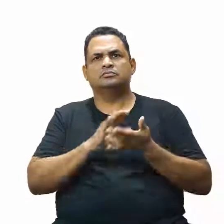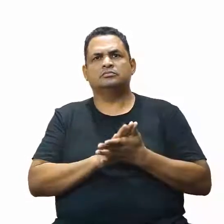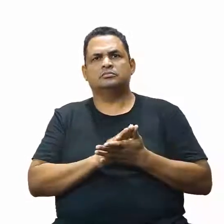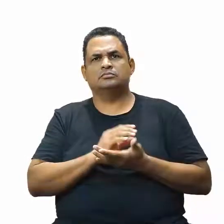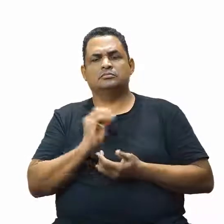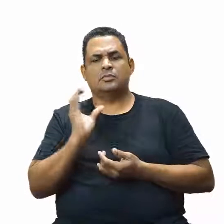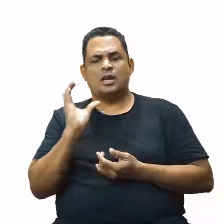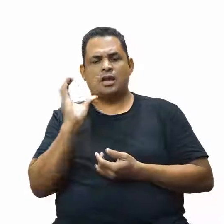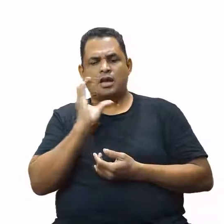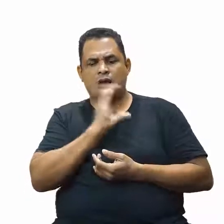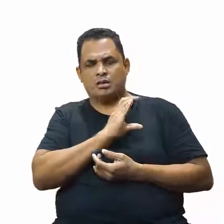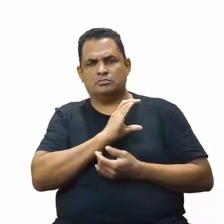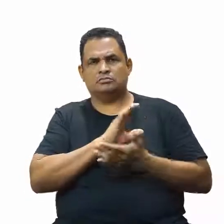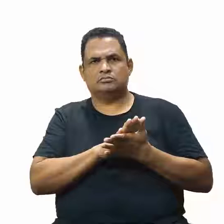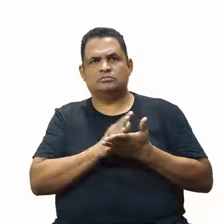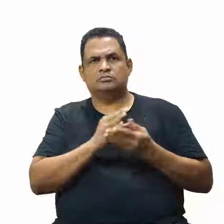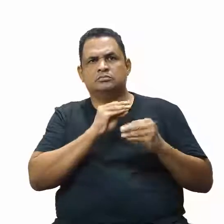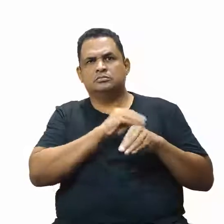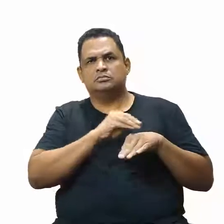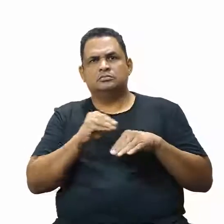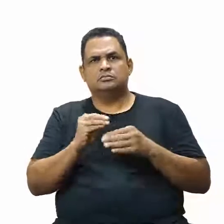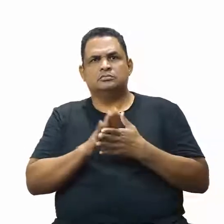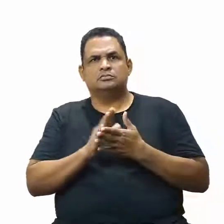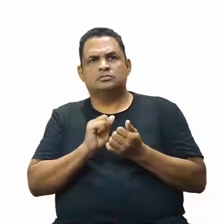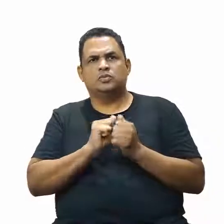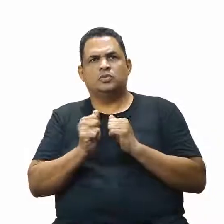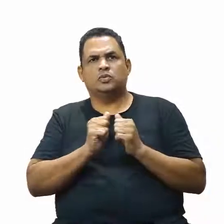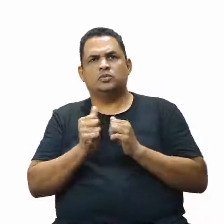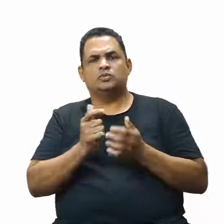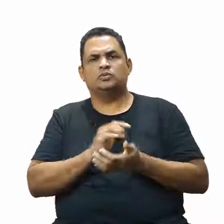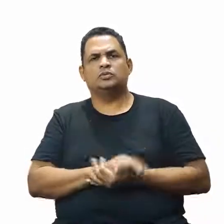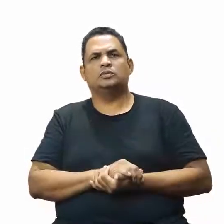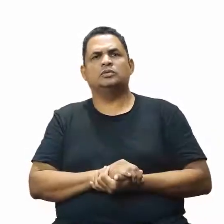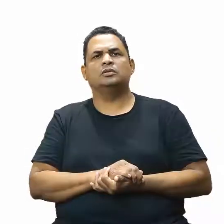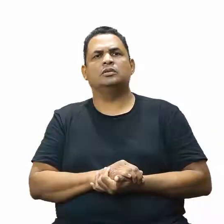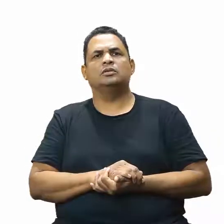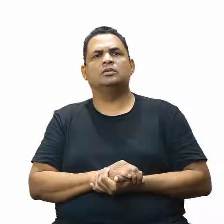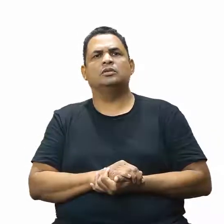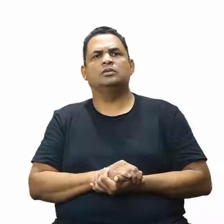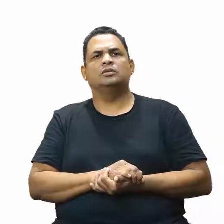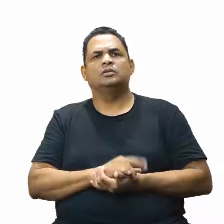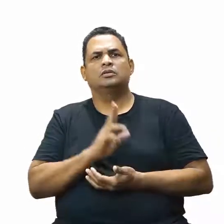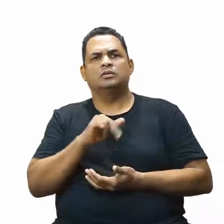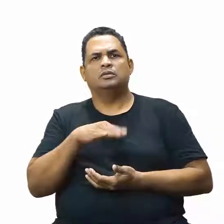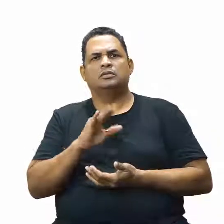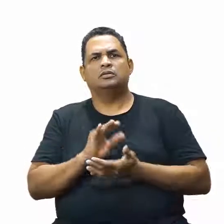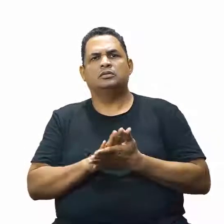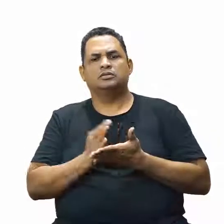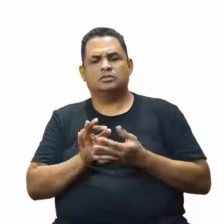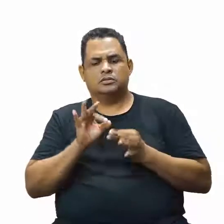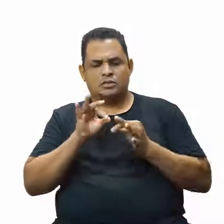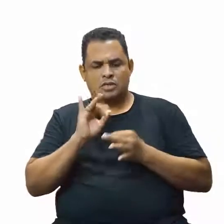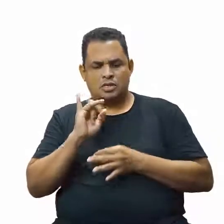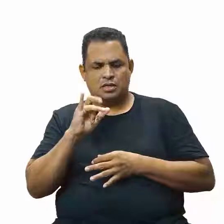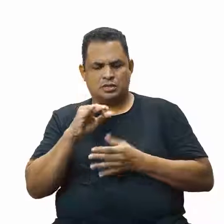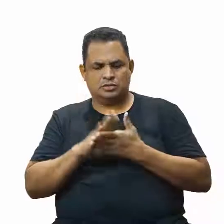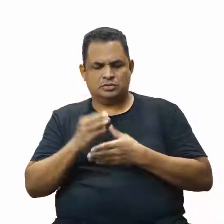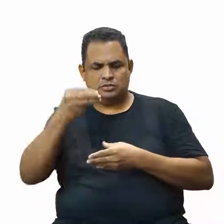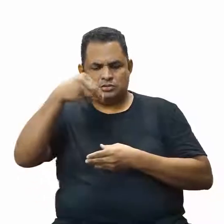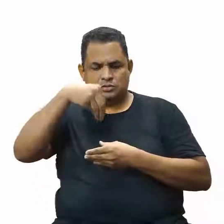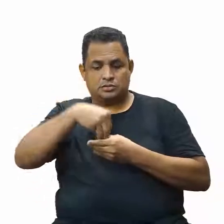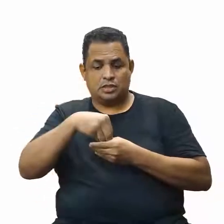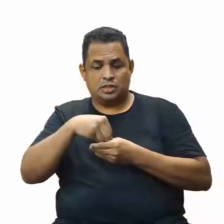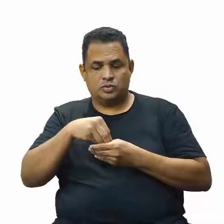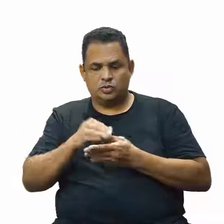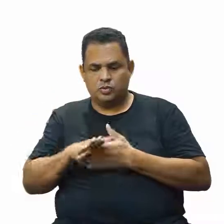aumentar a velocidade do transporte e a eficiência desse controle. Nunca coloque a isca dentro do olheiro,